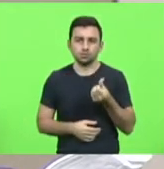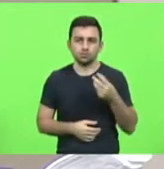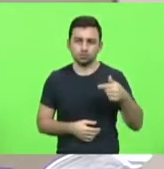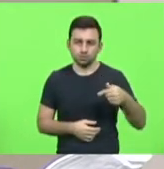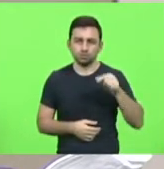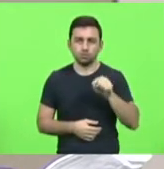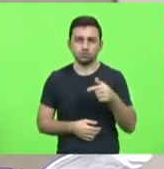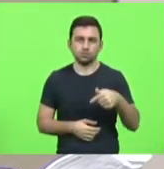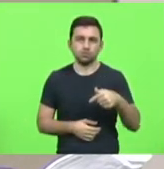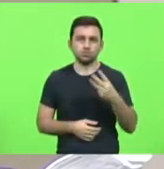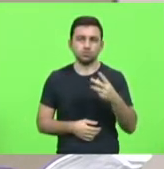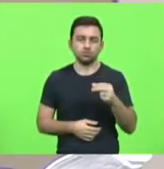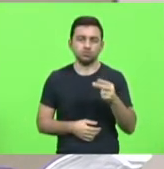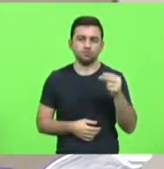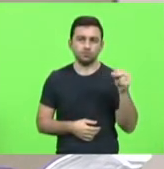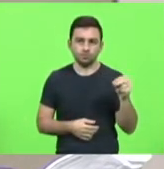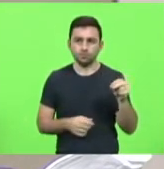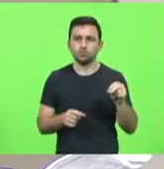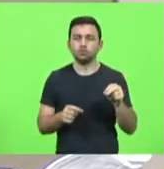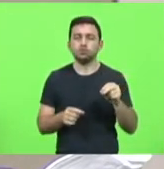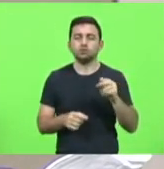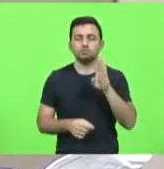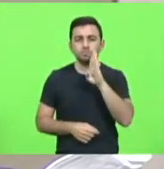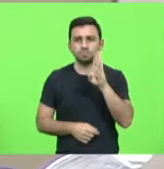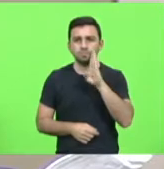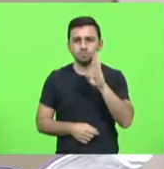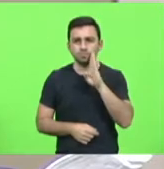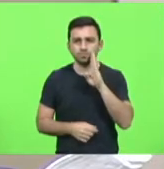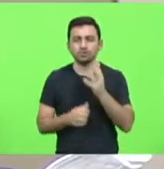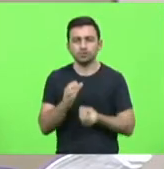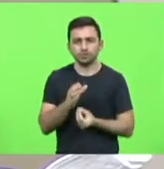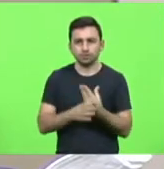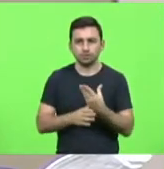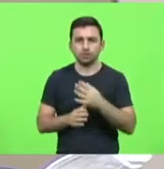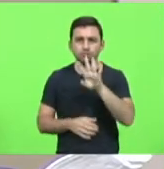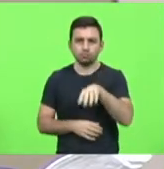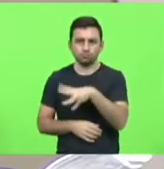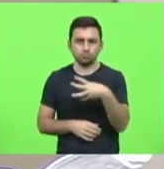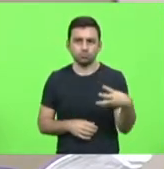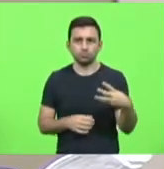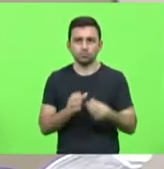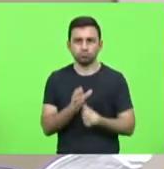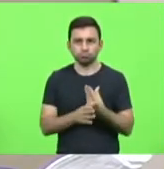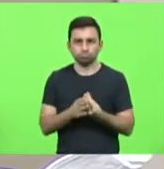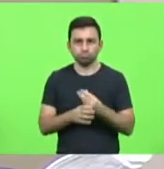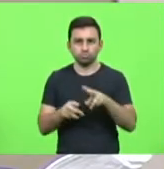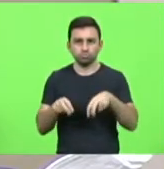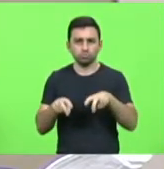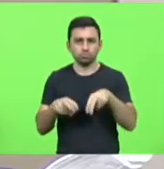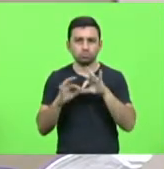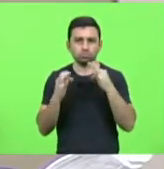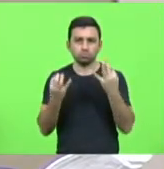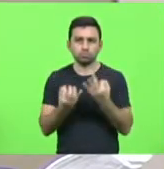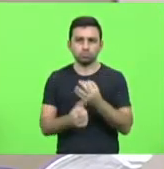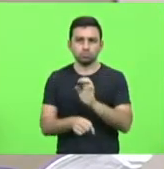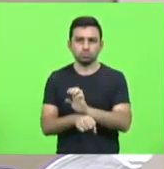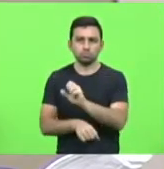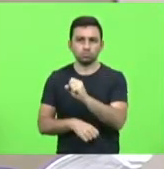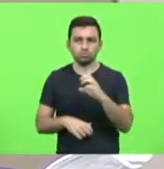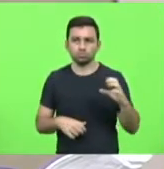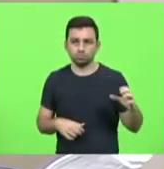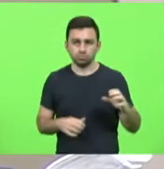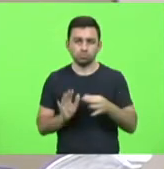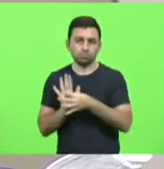367.7/2020, autor deputado Nilson Berlanda, institui o calendário de produção da agricultura familiar no estado de Santa Catarina, com